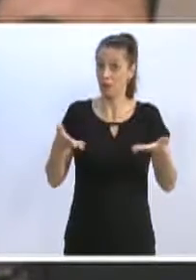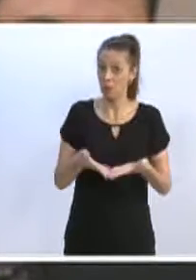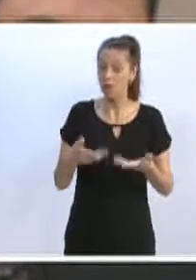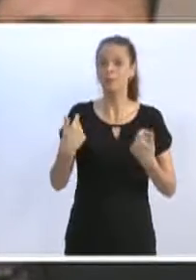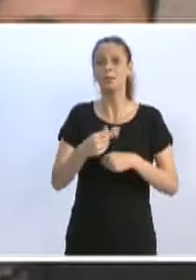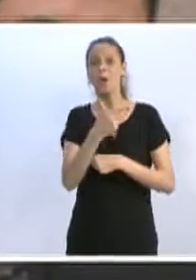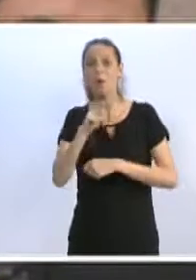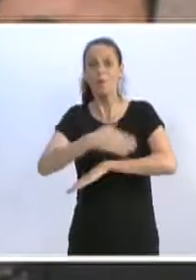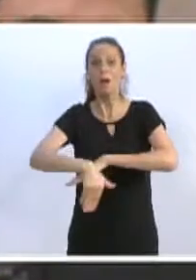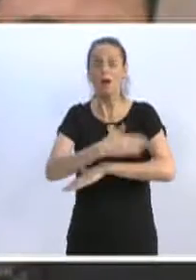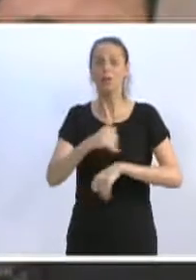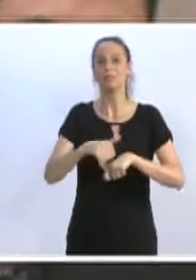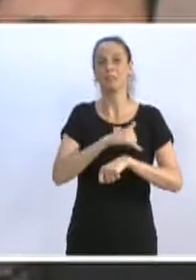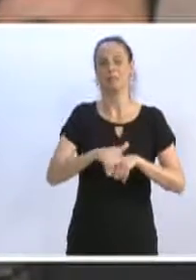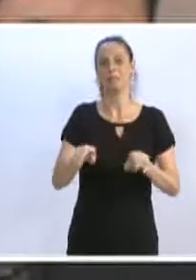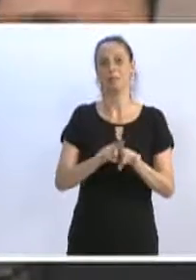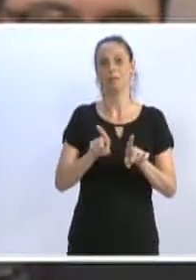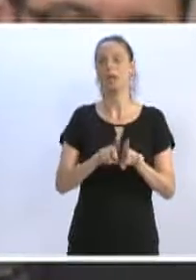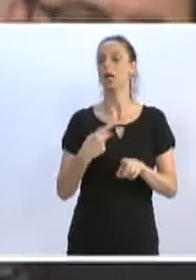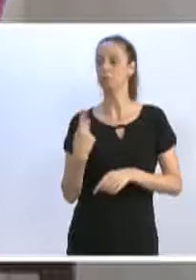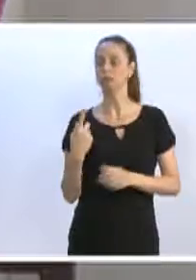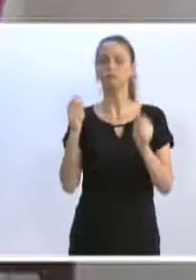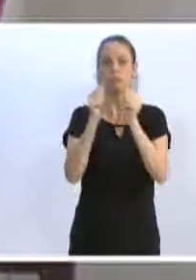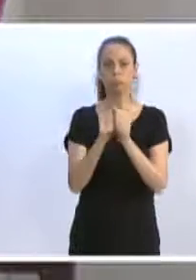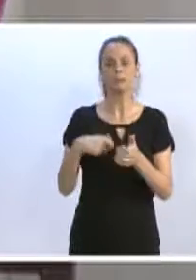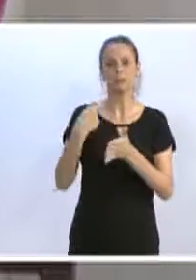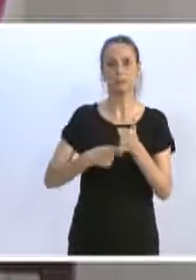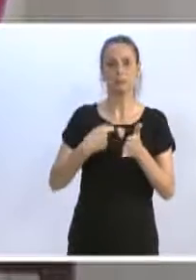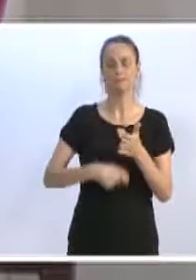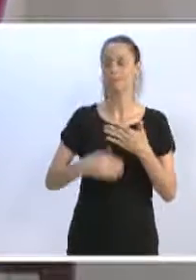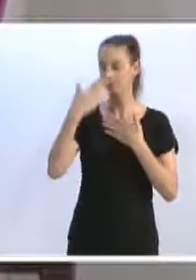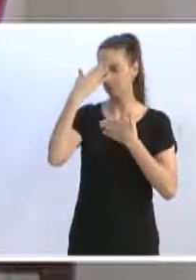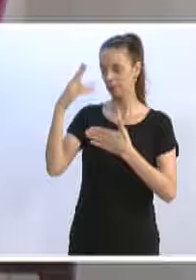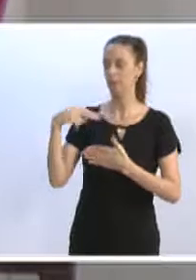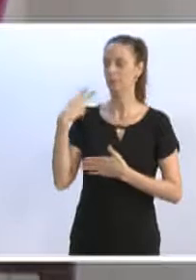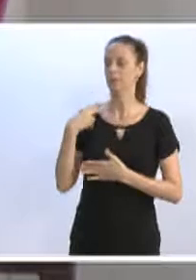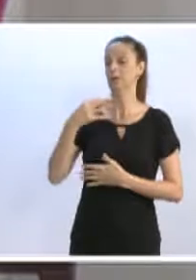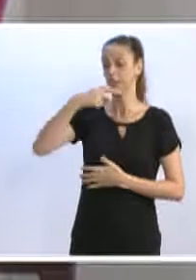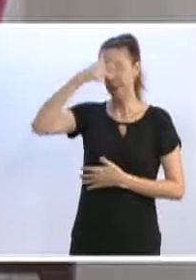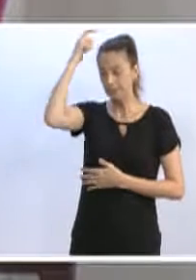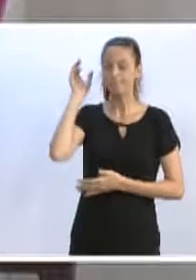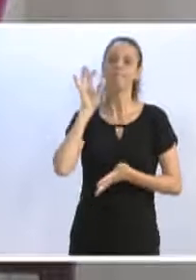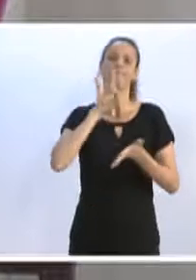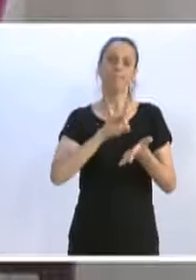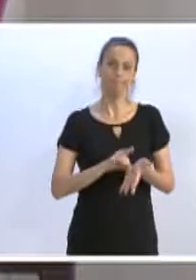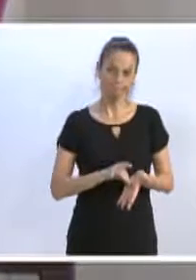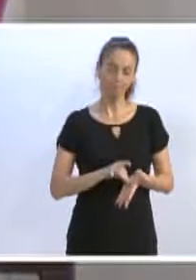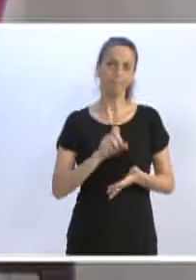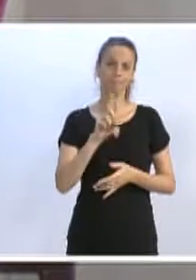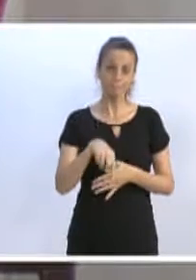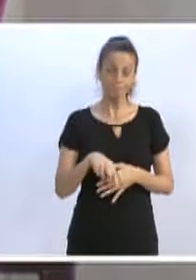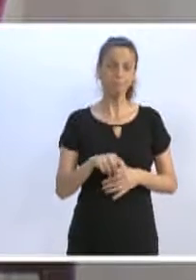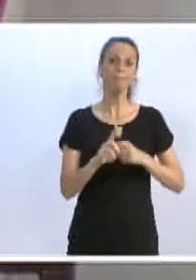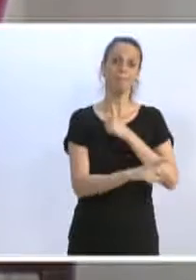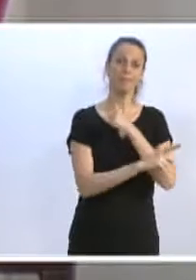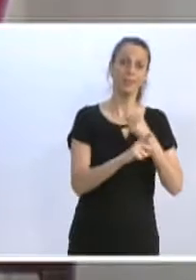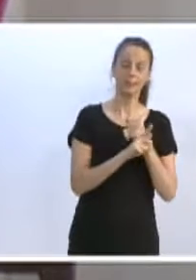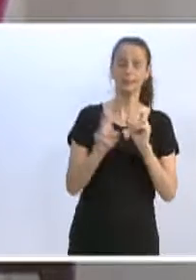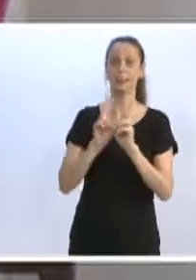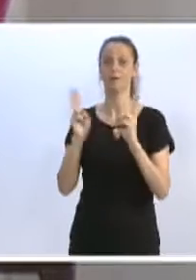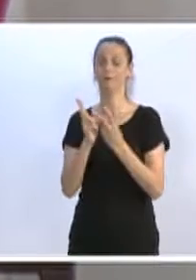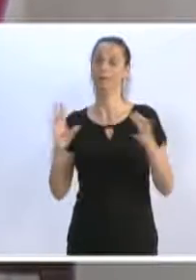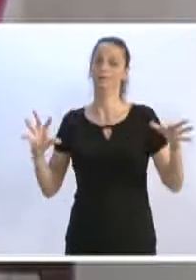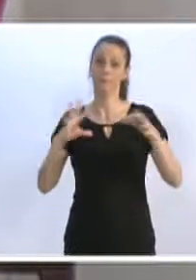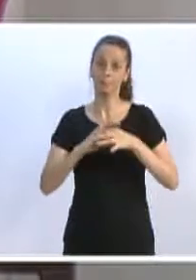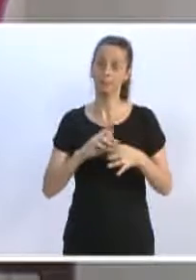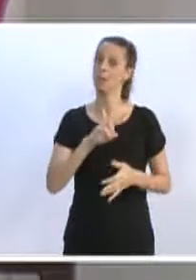vereador tojo com vossa excelência nessa luta obrigado vereador adriano é realmente a questão da ligação delegacia nós não esqueceremos